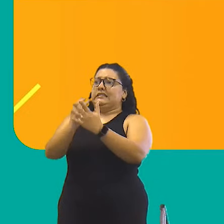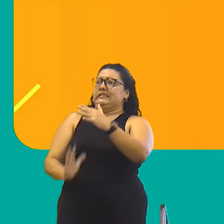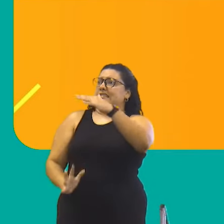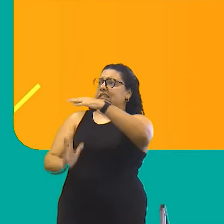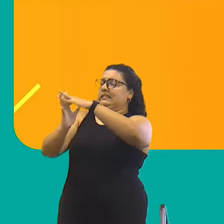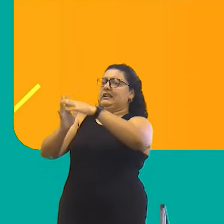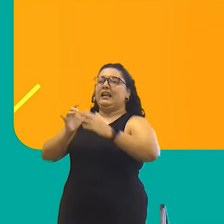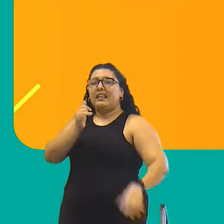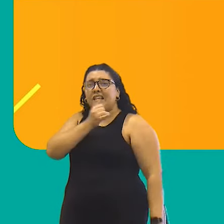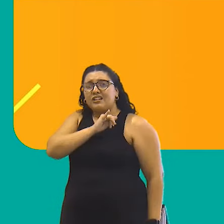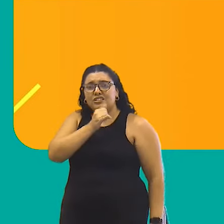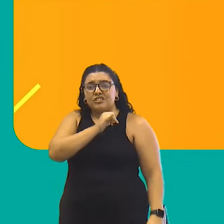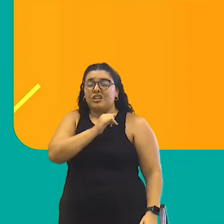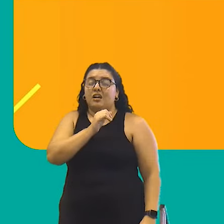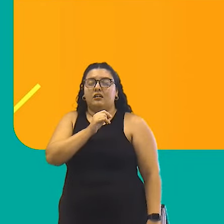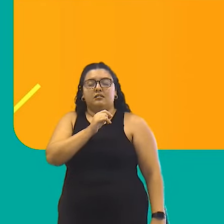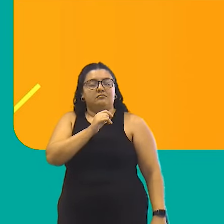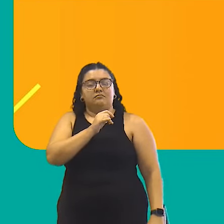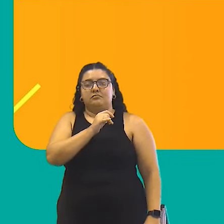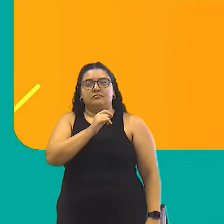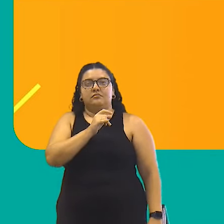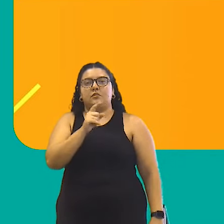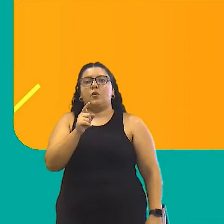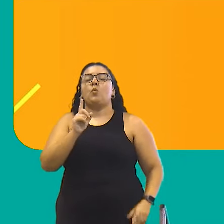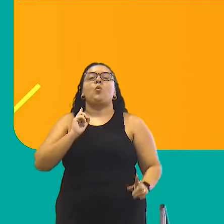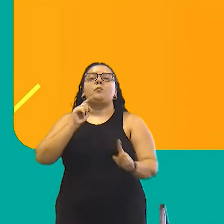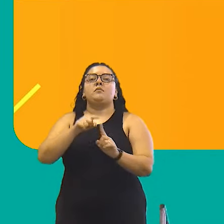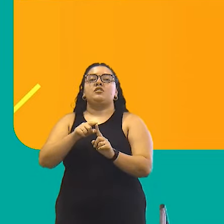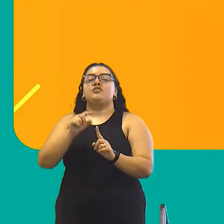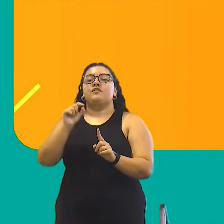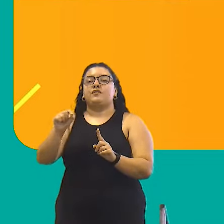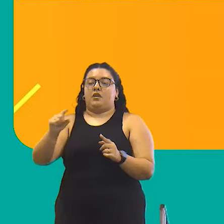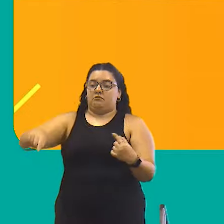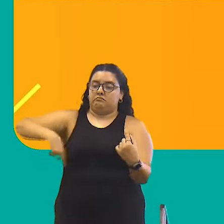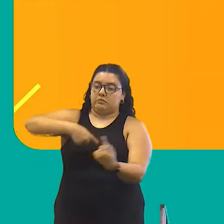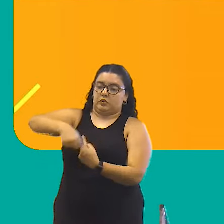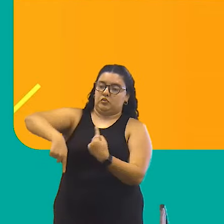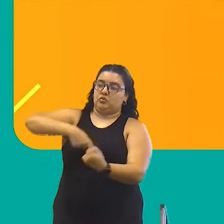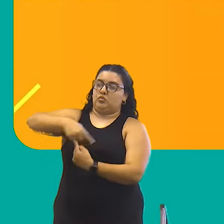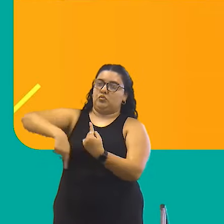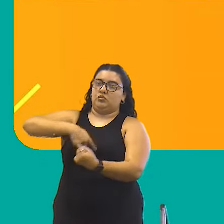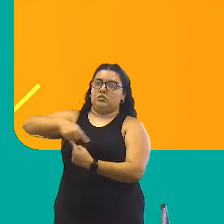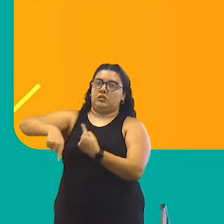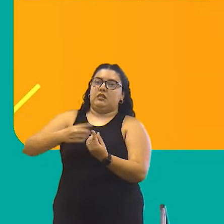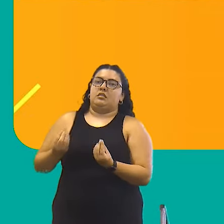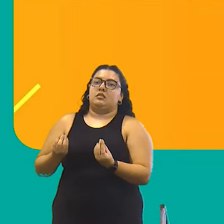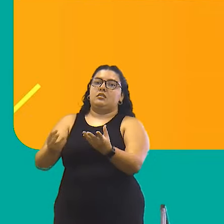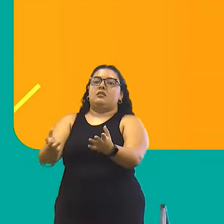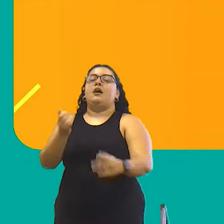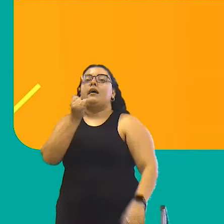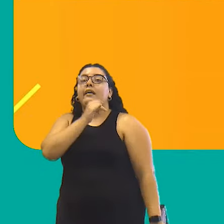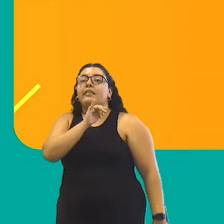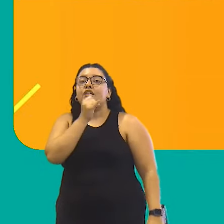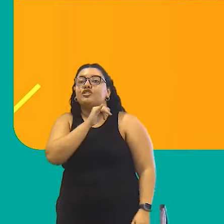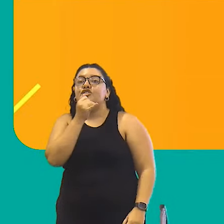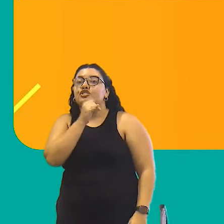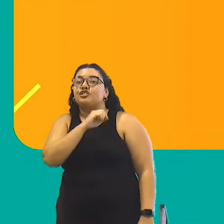Num gerador. Qual é a função do gerador? Entregar a energia elétrica para a